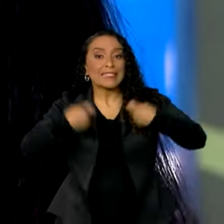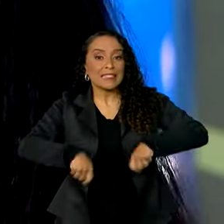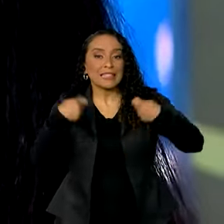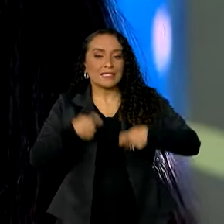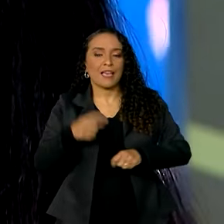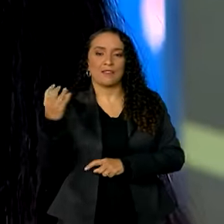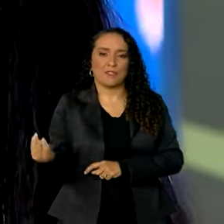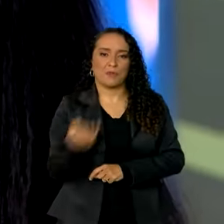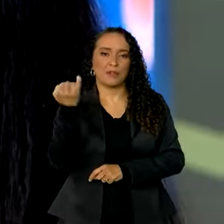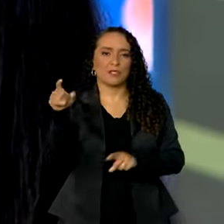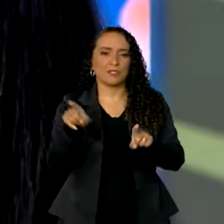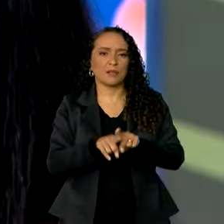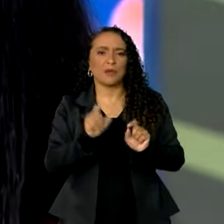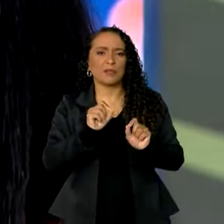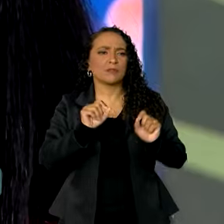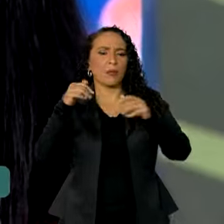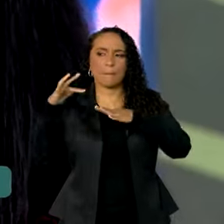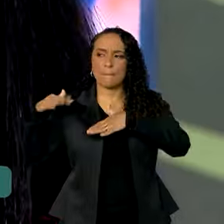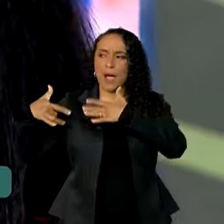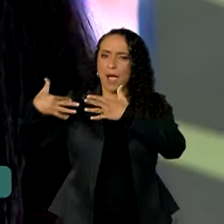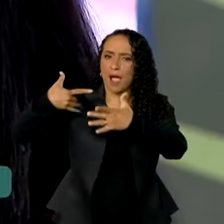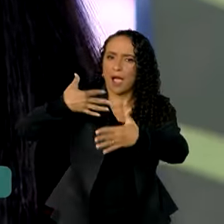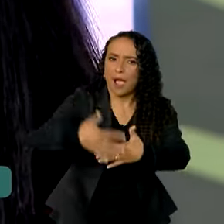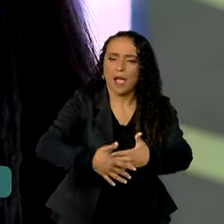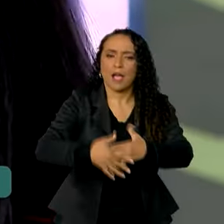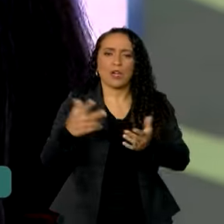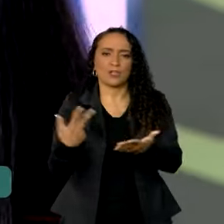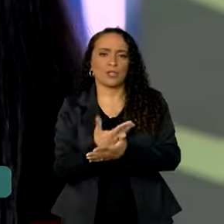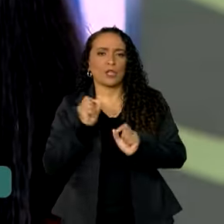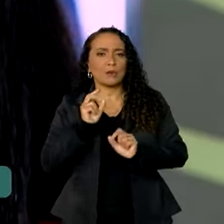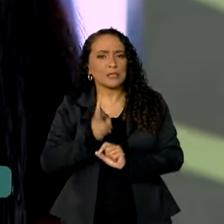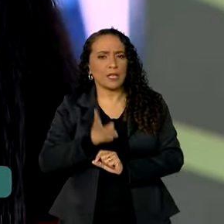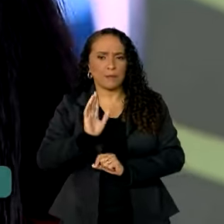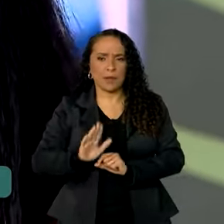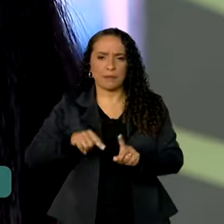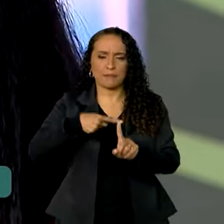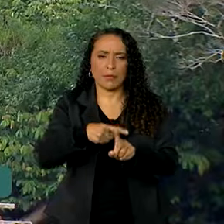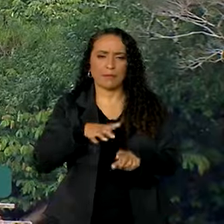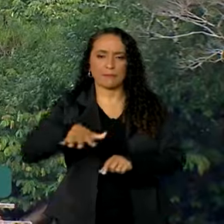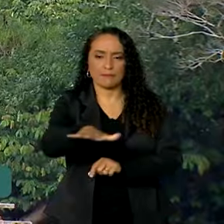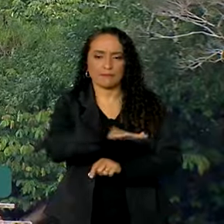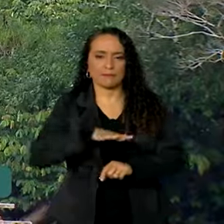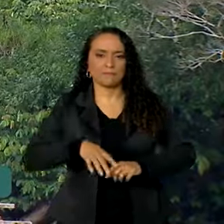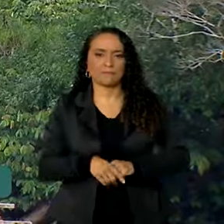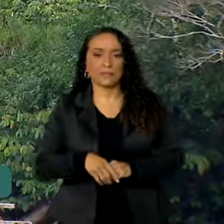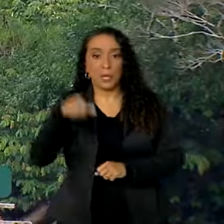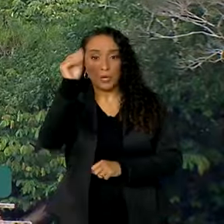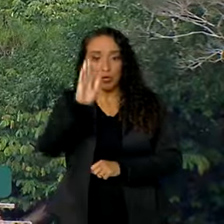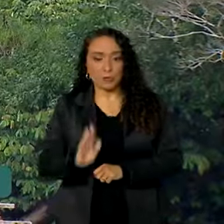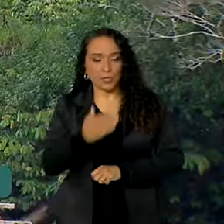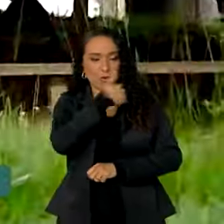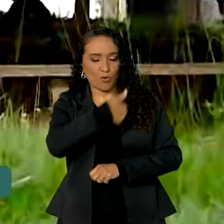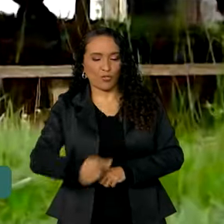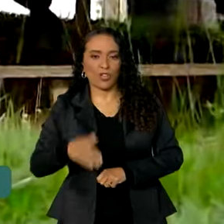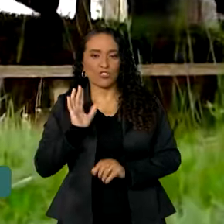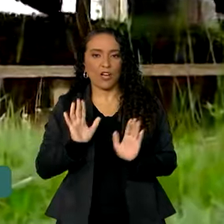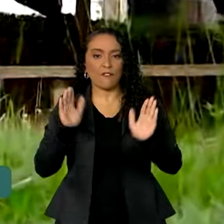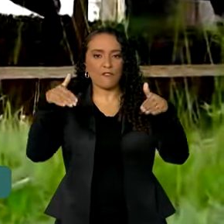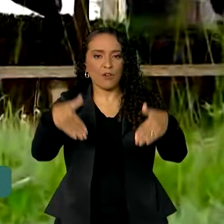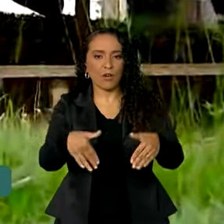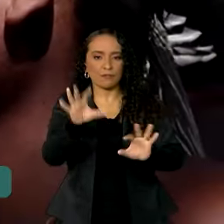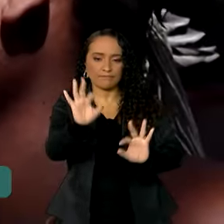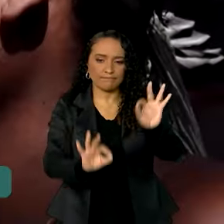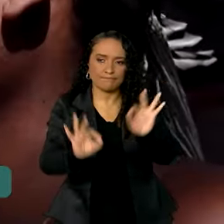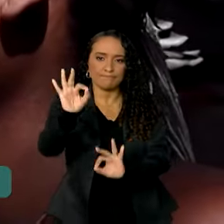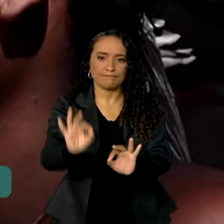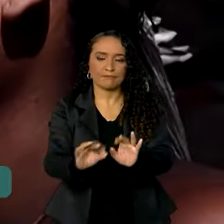é importante, considerando todos os processos que a gente vem passando a cada vez mais dentro dos nossos territórios. No Brasil, o governo já está focado em